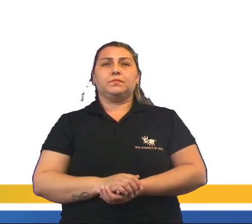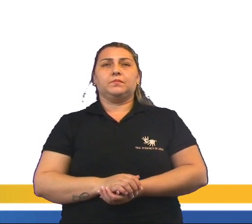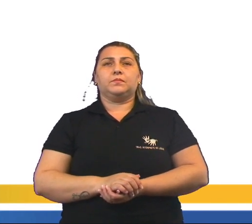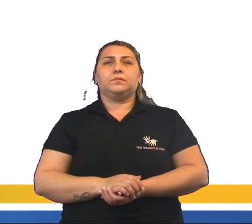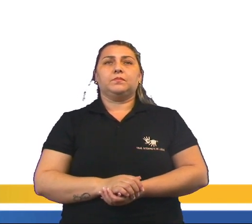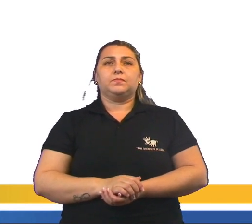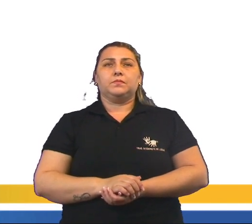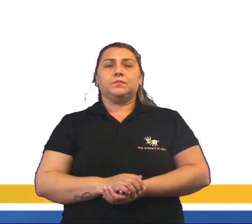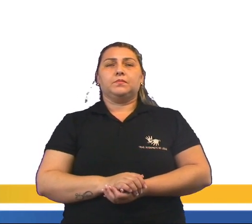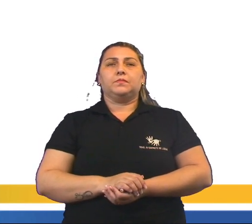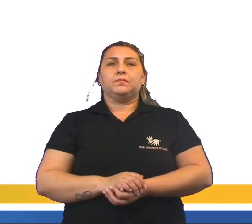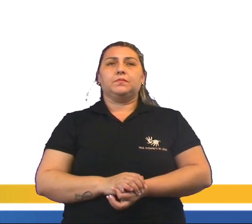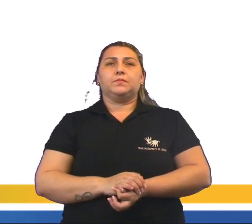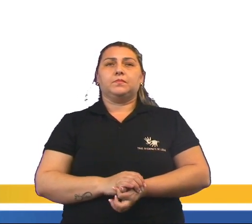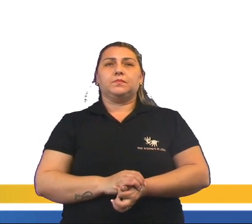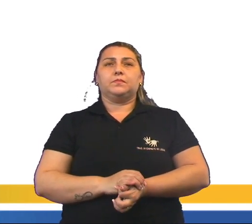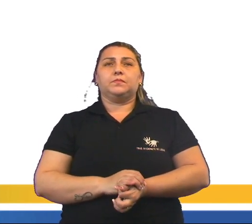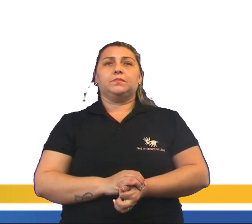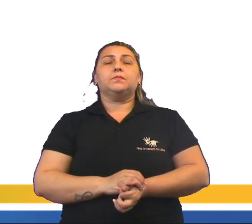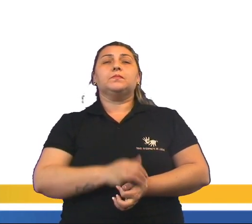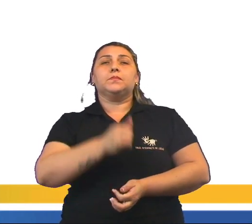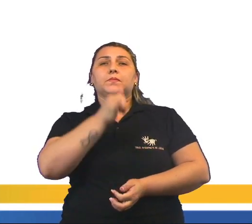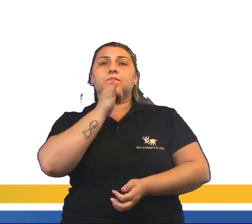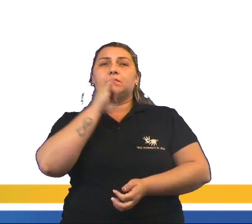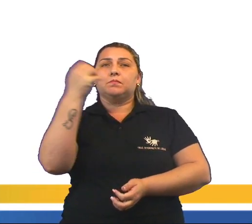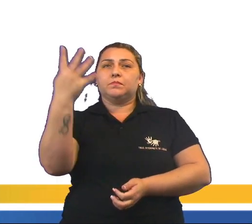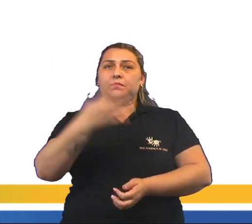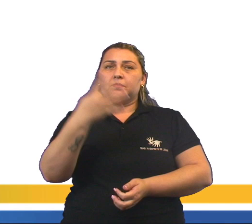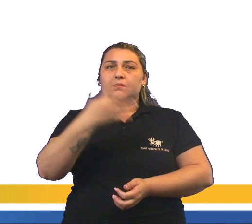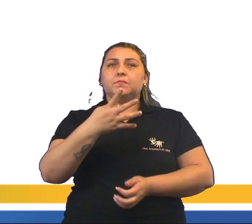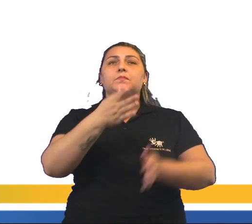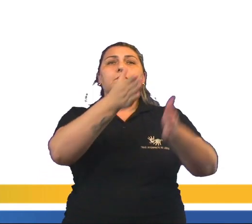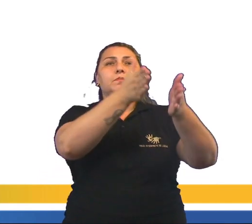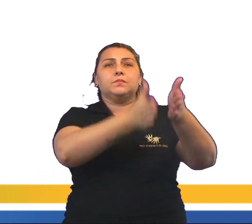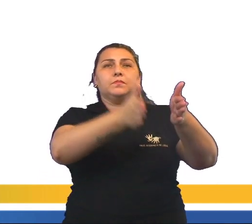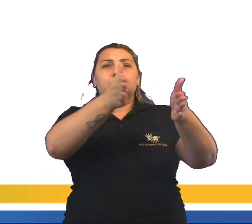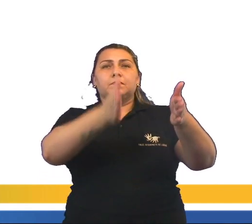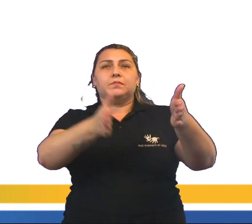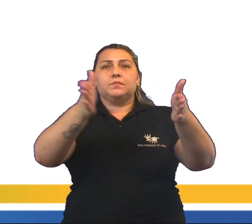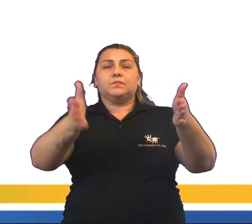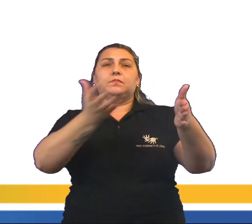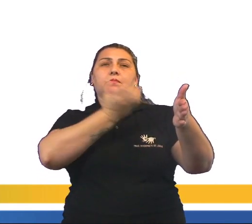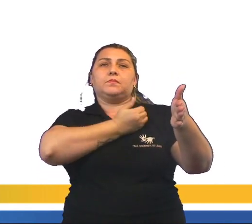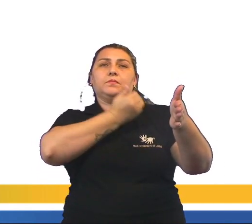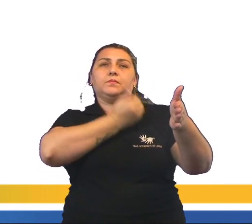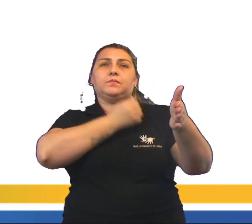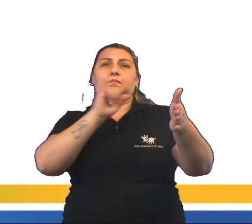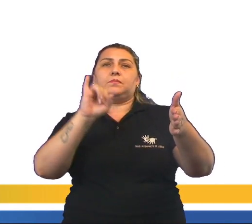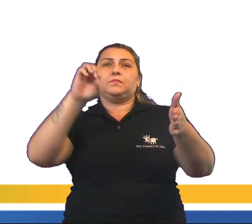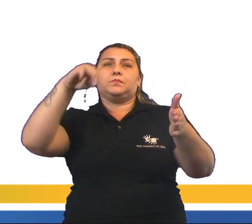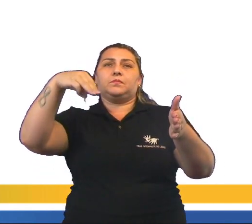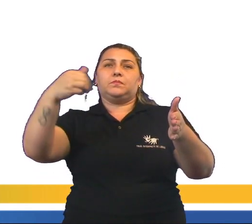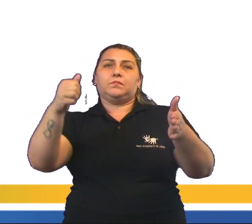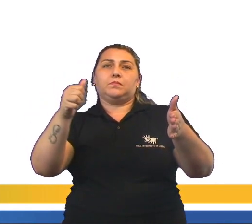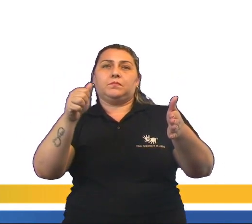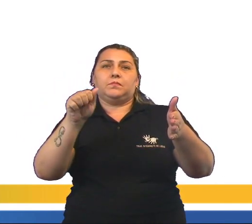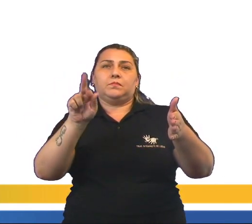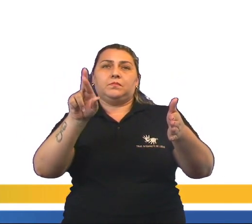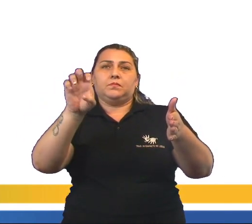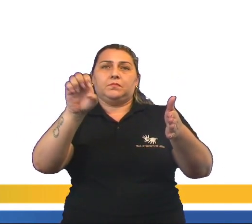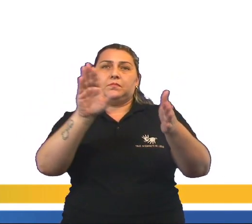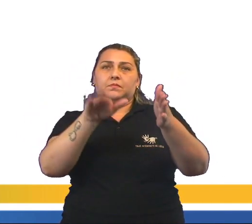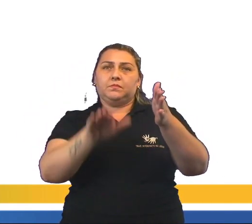sequência Mente Não Para e não exemplo quatro nós temos aí os números ímpares